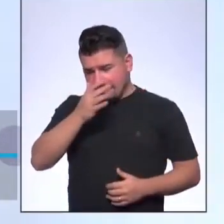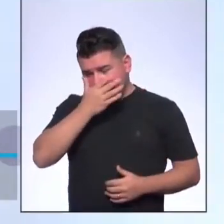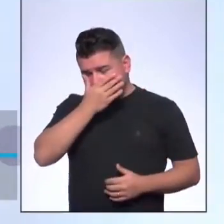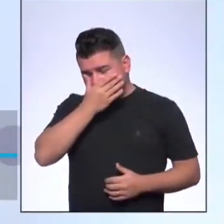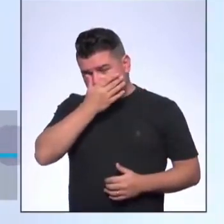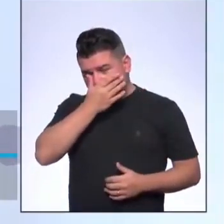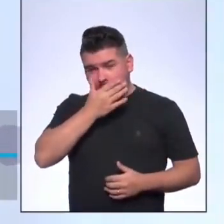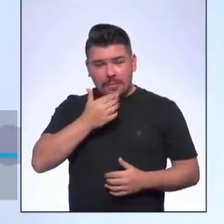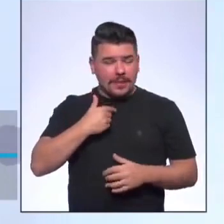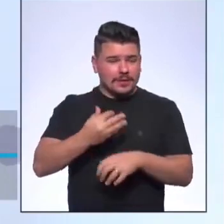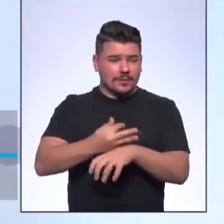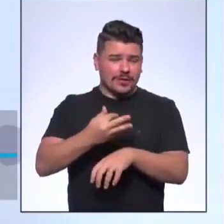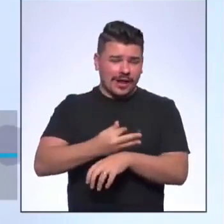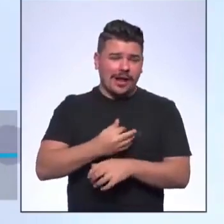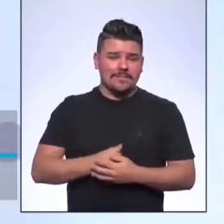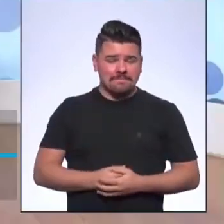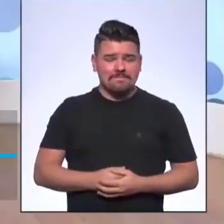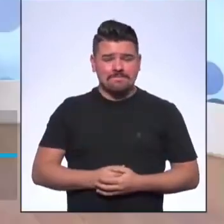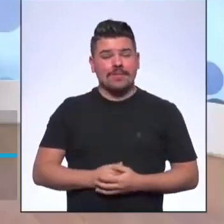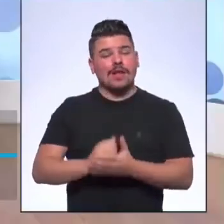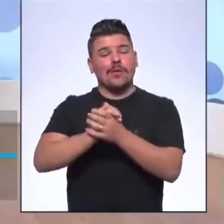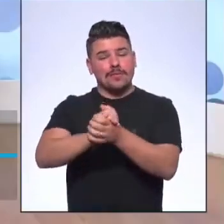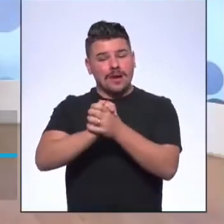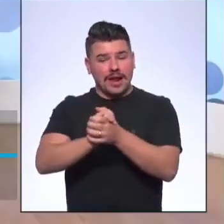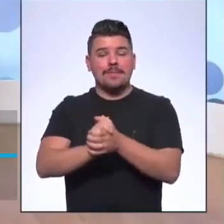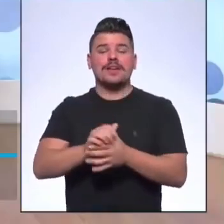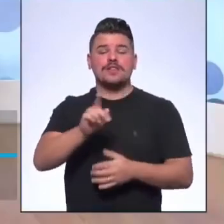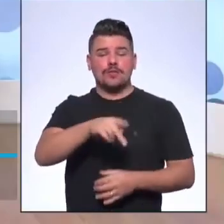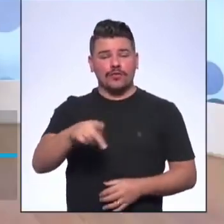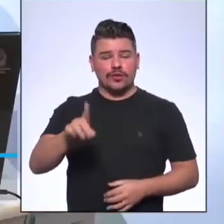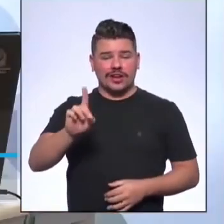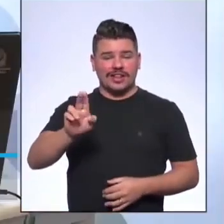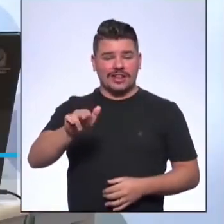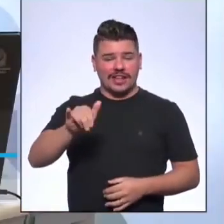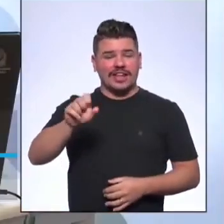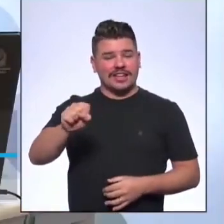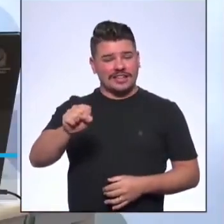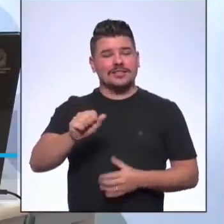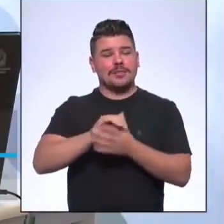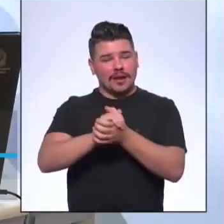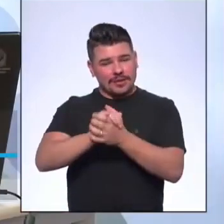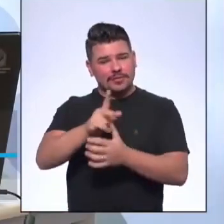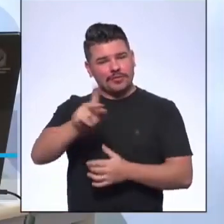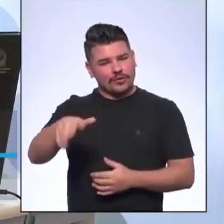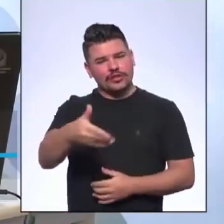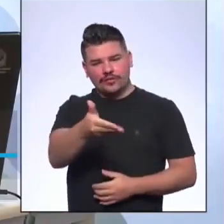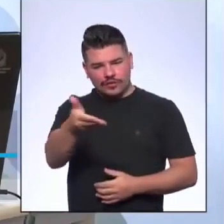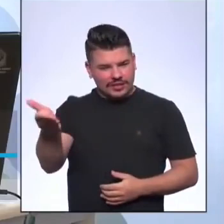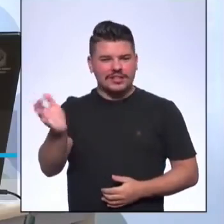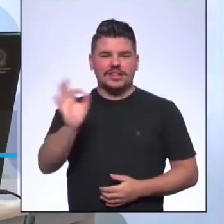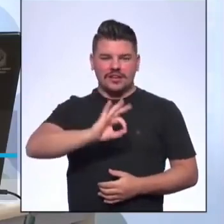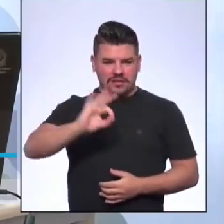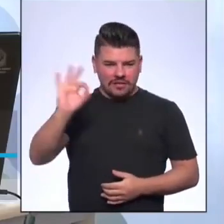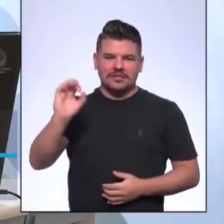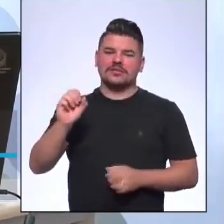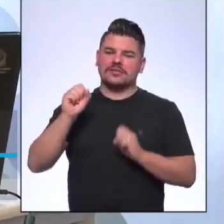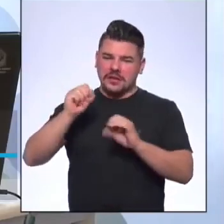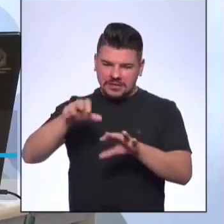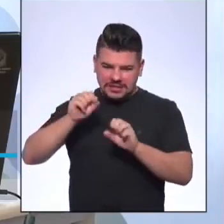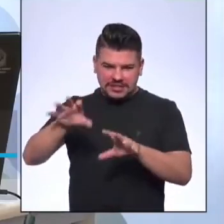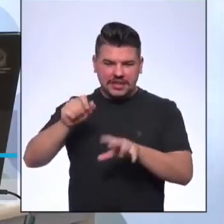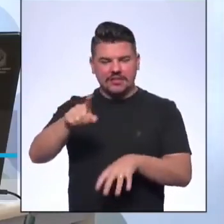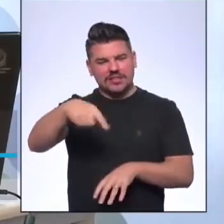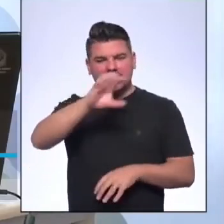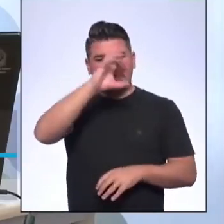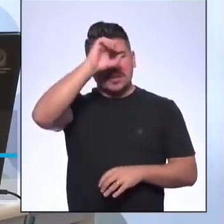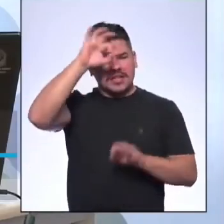aguentar, né? Mandar parabéns então pro professor deles, né? Parabéns ao professor de vocês, viu? Professor de vocês aí, porque junto vocês com estão vocês, aprendendo direitinho.